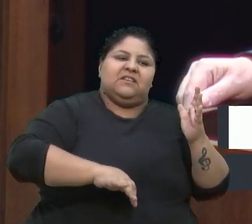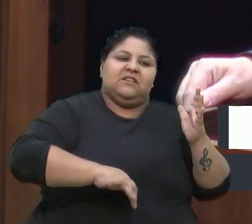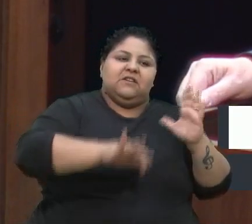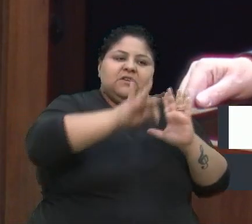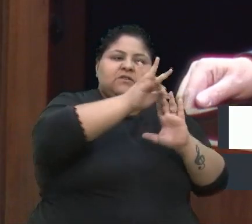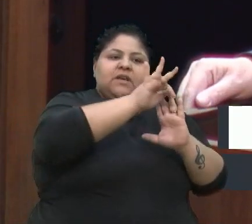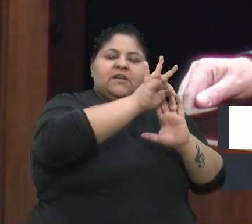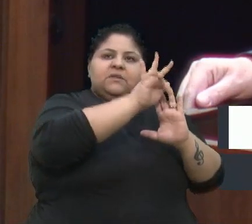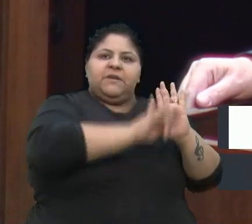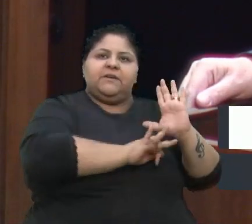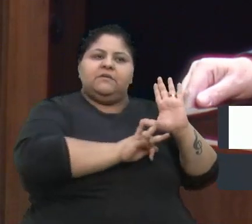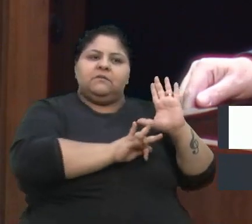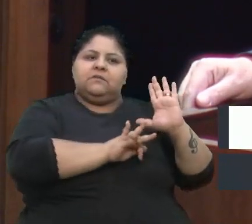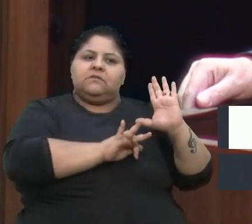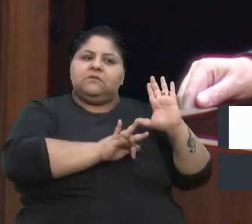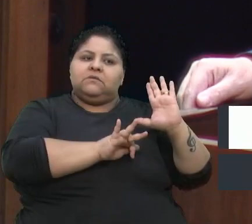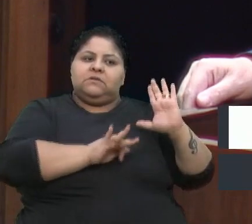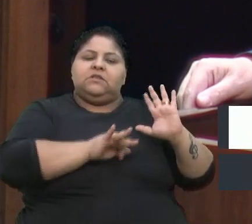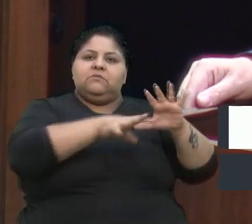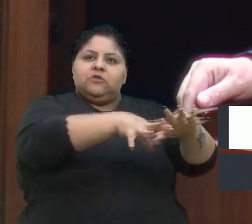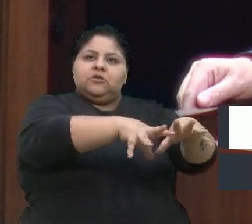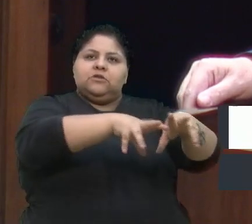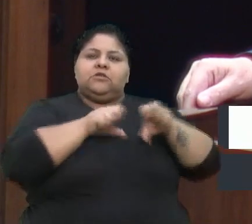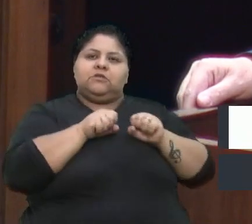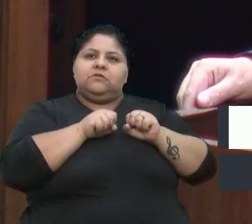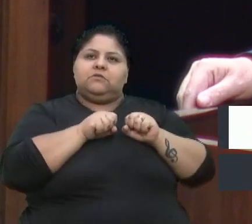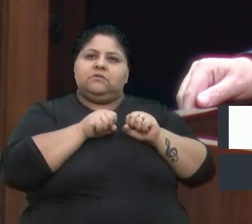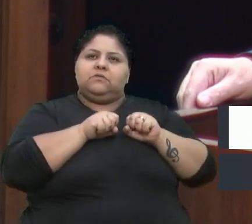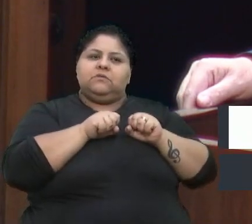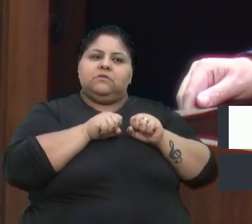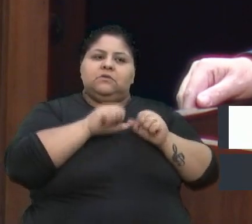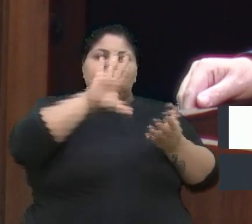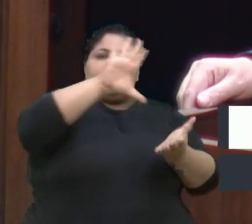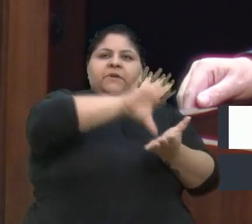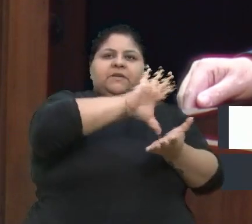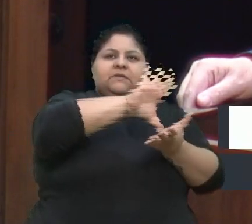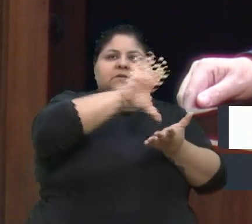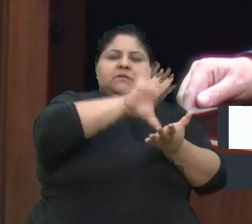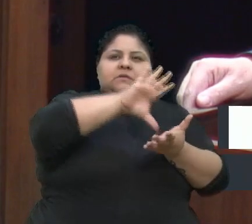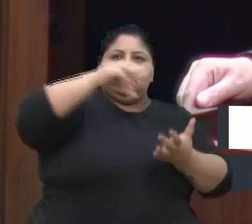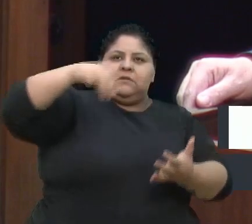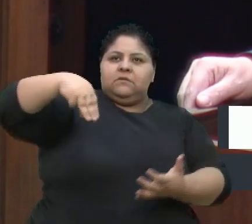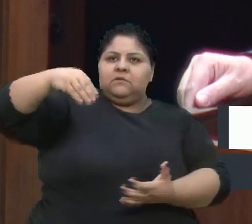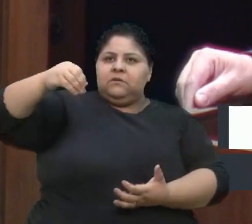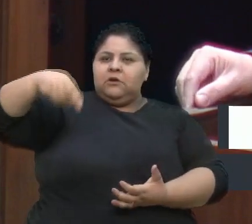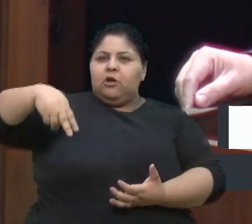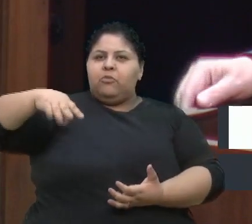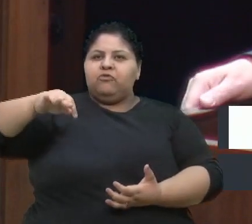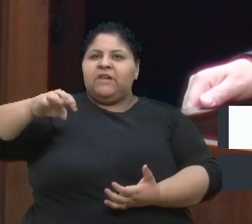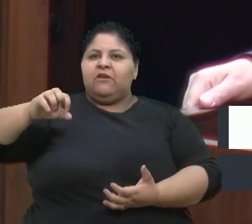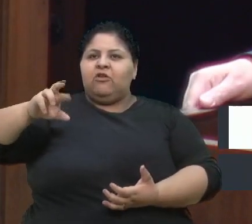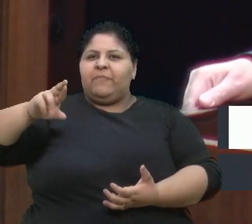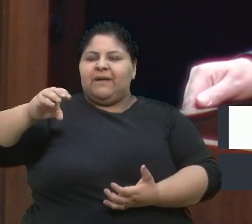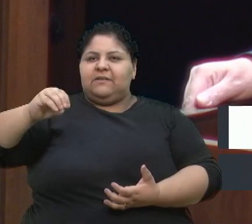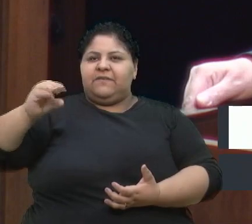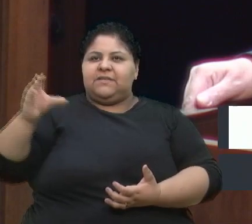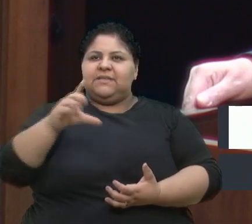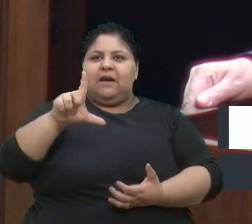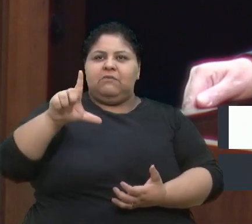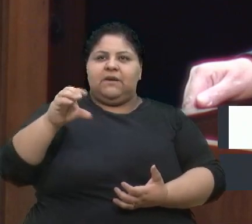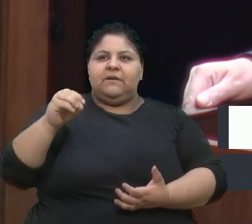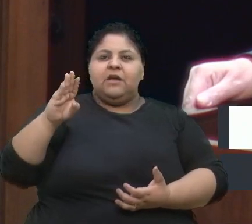Lobato. Essa praça localiza-se ali entre a Rua Santos Dumont e a Plácido de Castro, na Bairro Exposição, na frente da